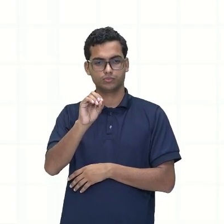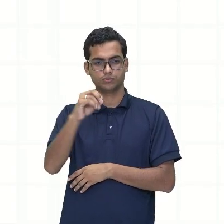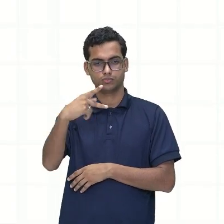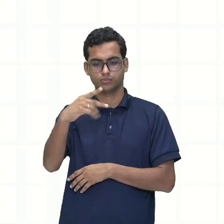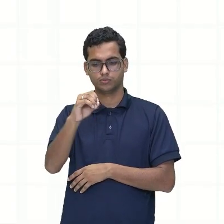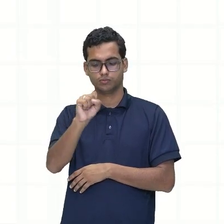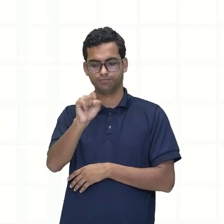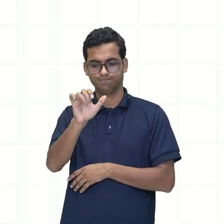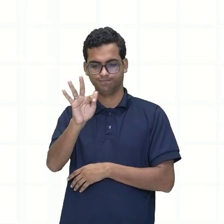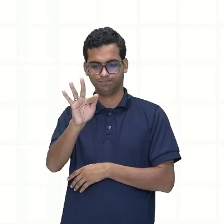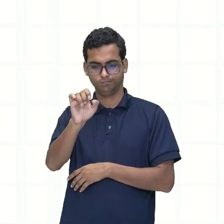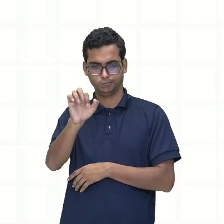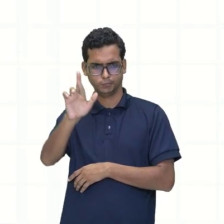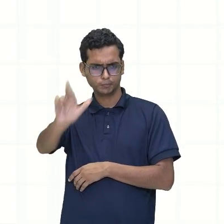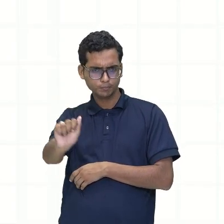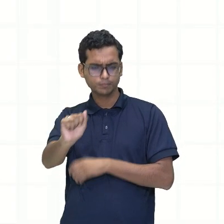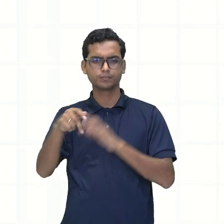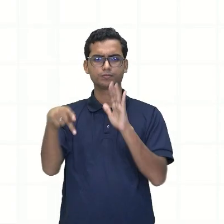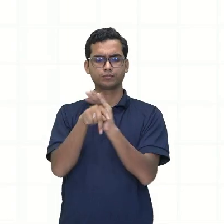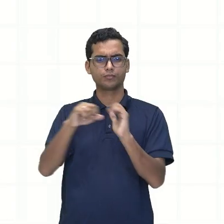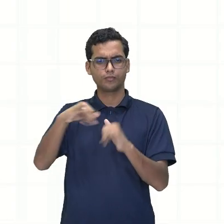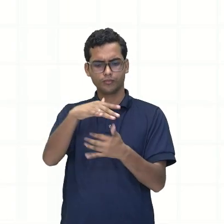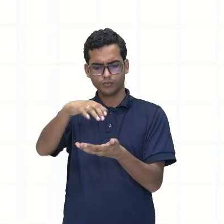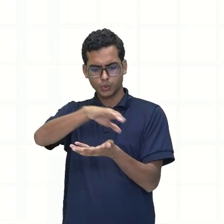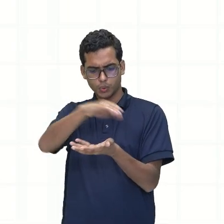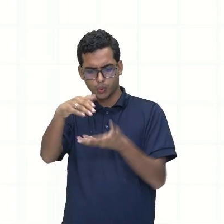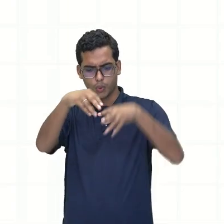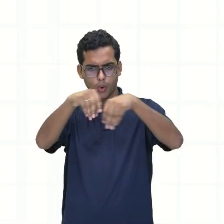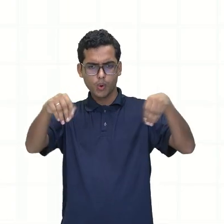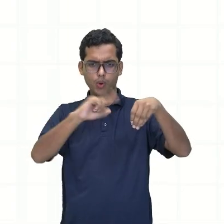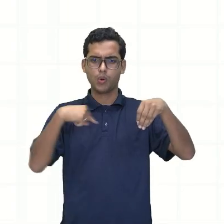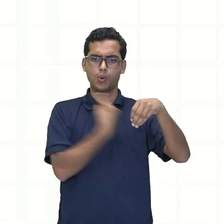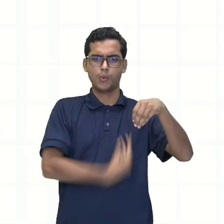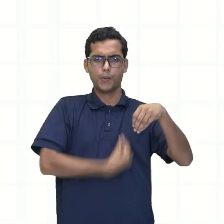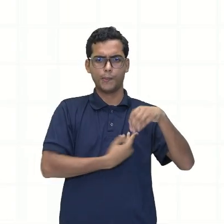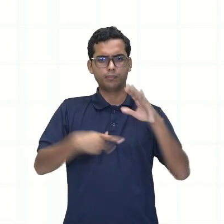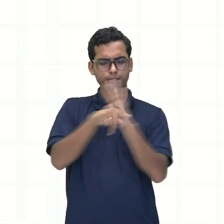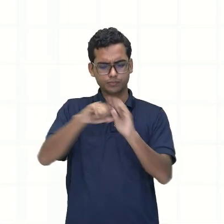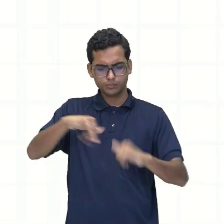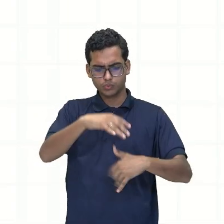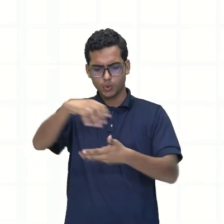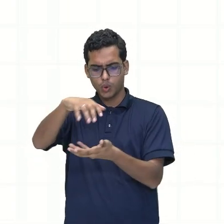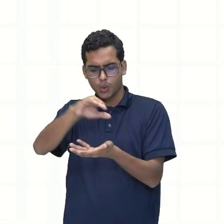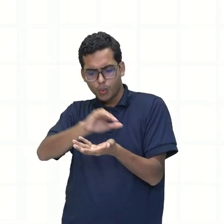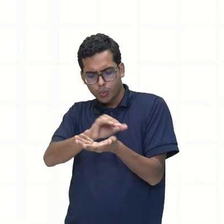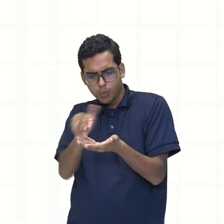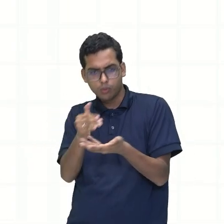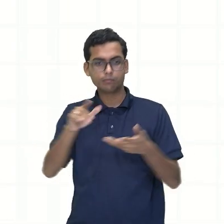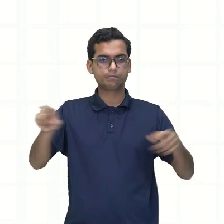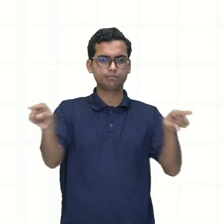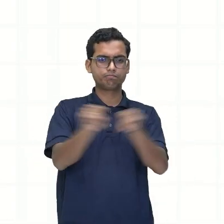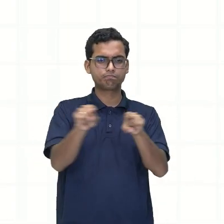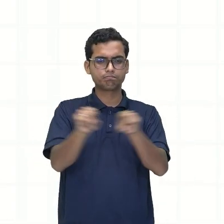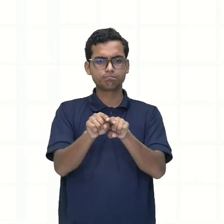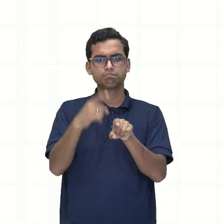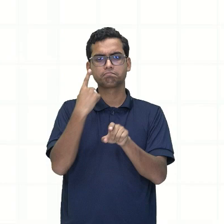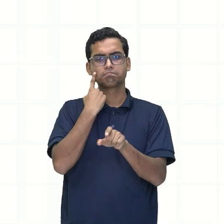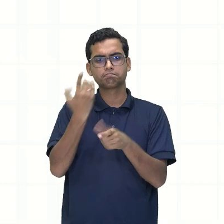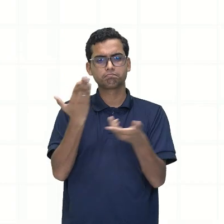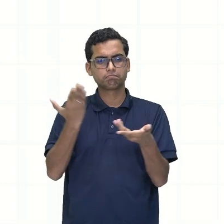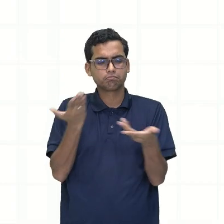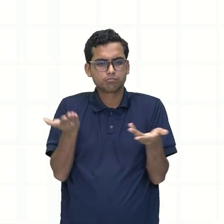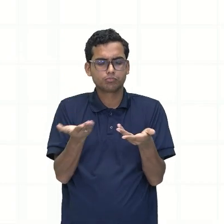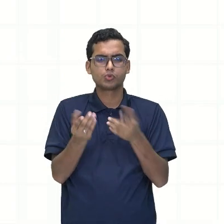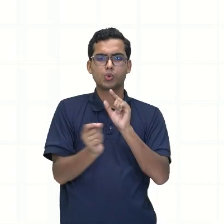troposfera. A troposfera é a região em que onde nós estamos. E a região mais